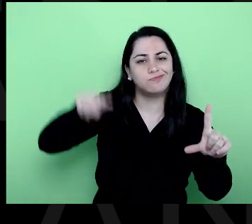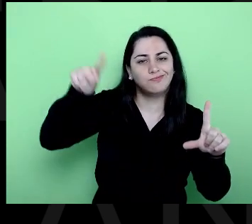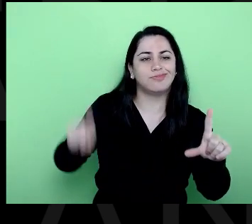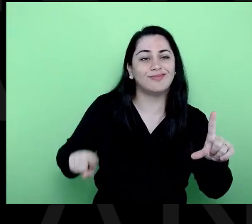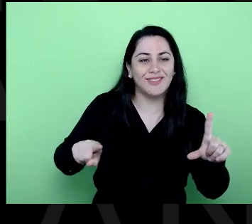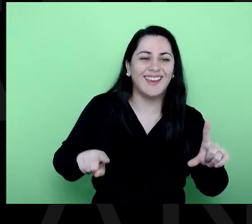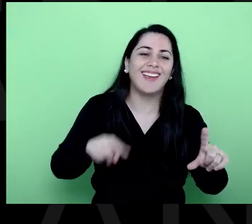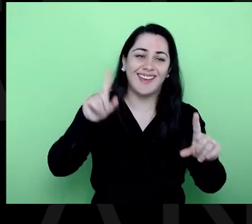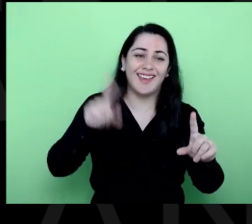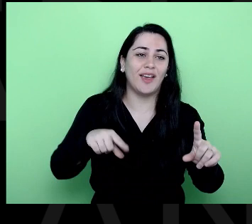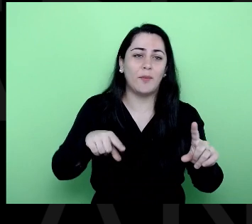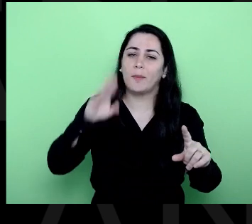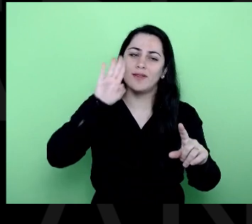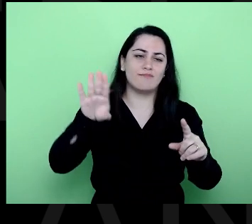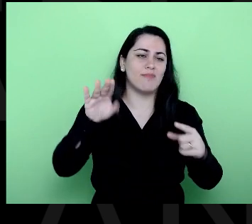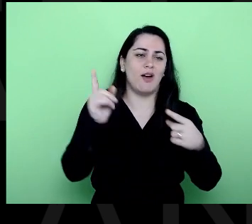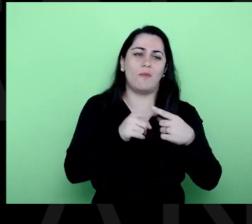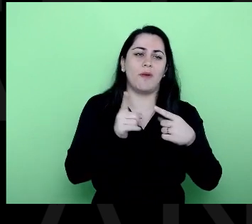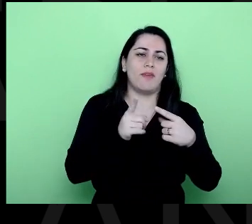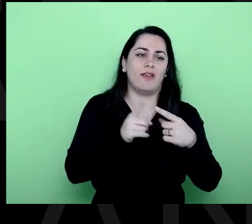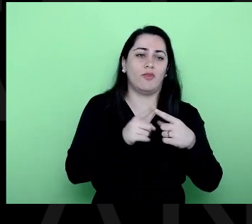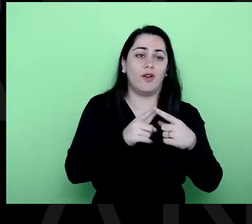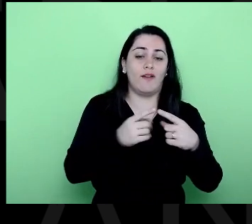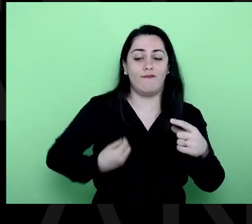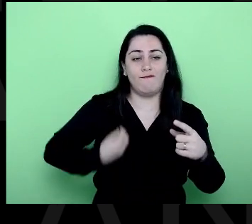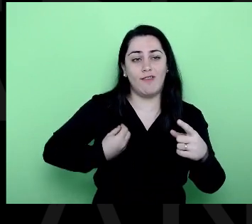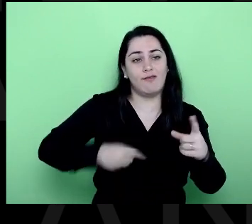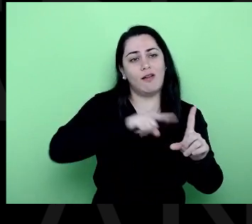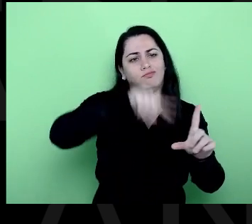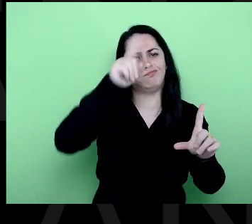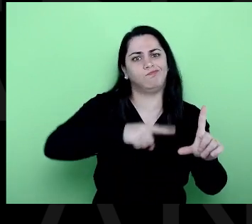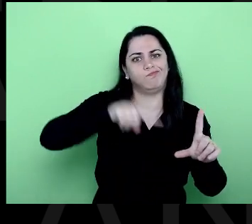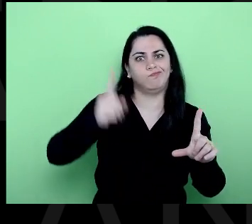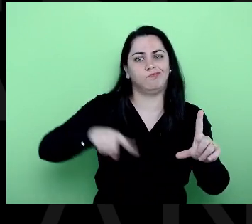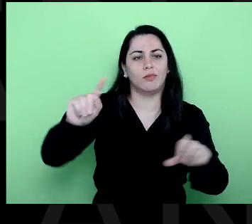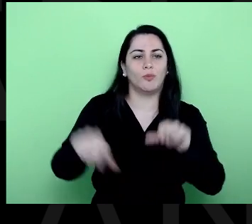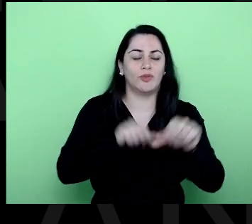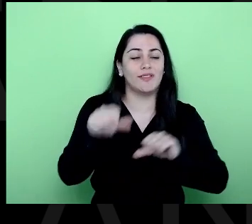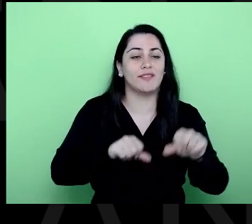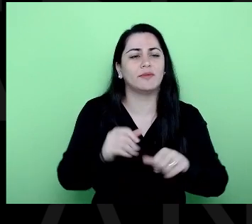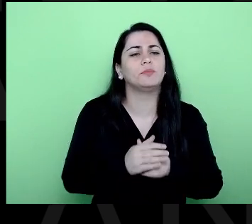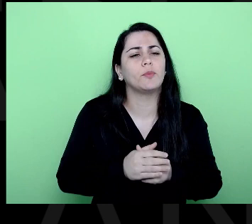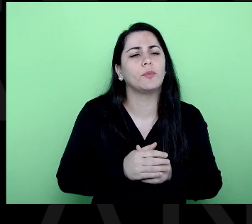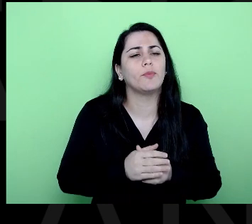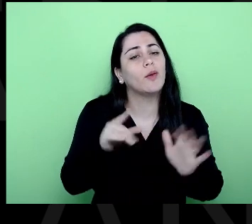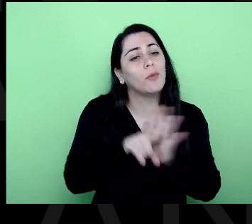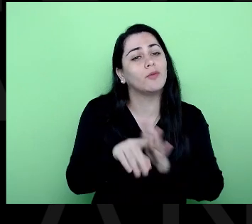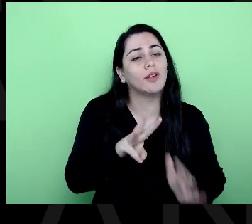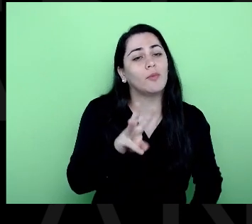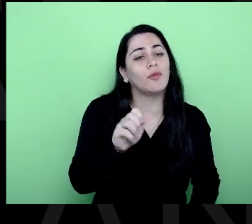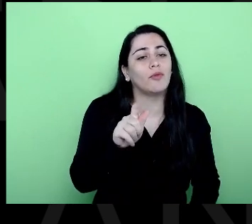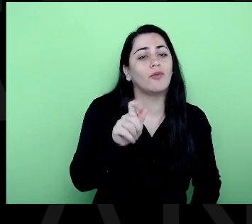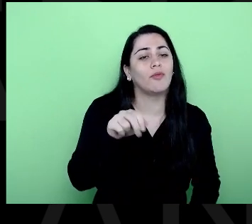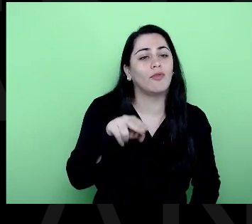o requisito número um. E eu quero fazer uma pergunta aqui. Eu acho que para o Wagner seria mais